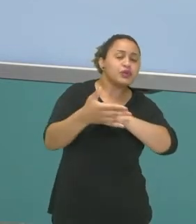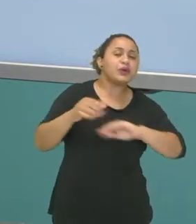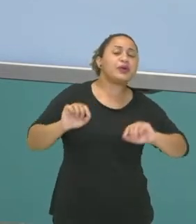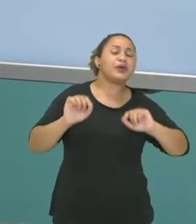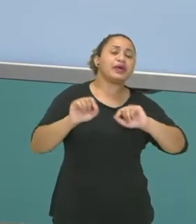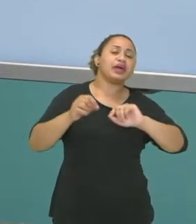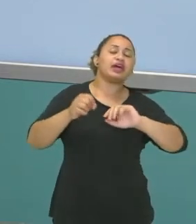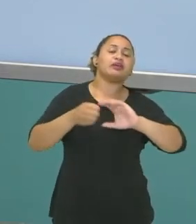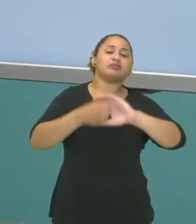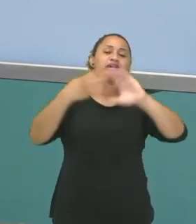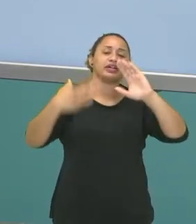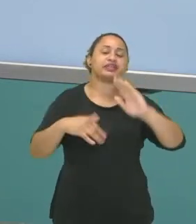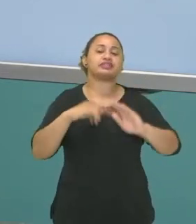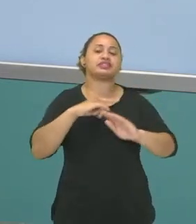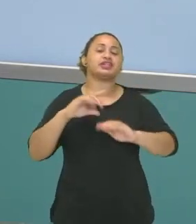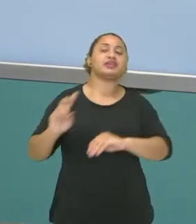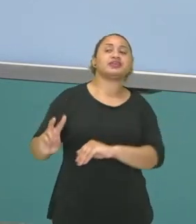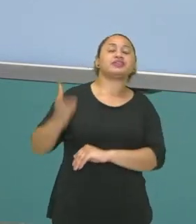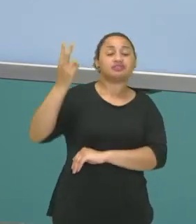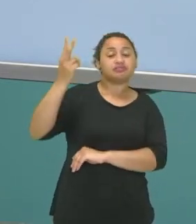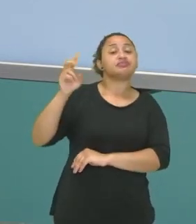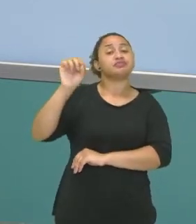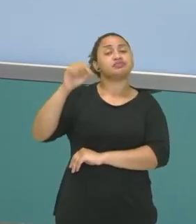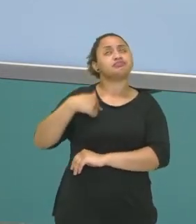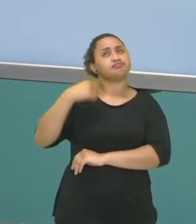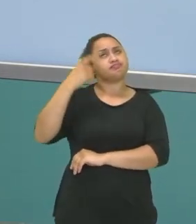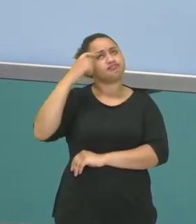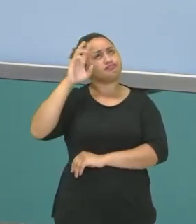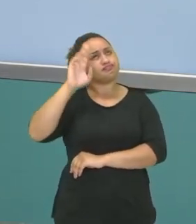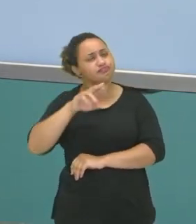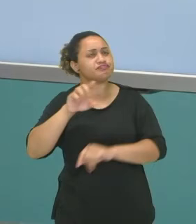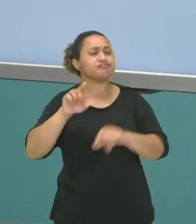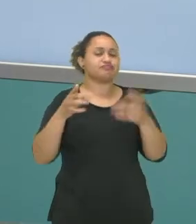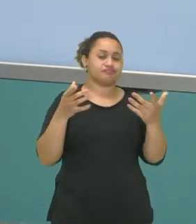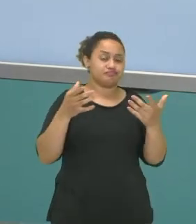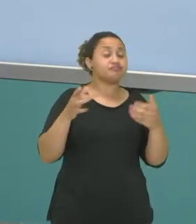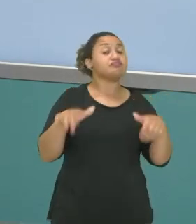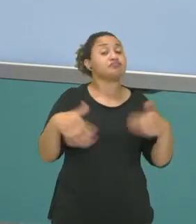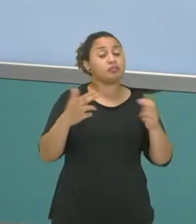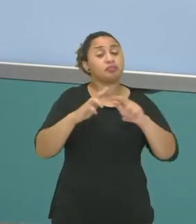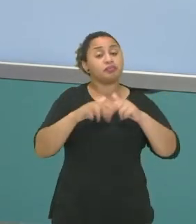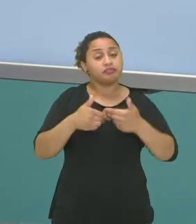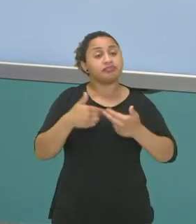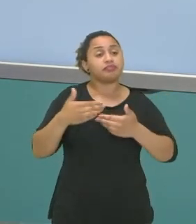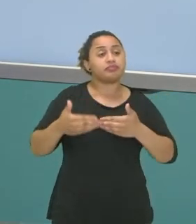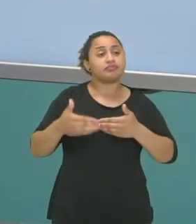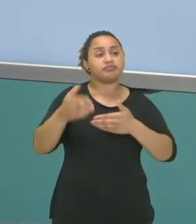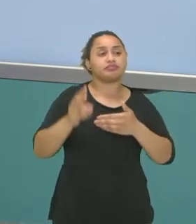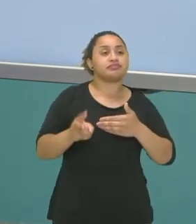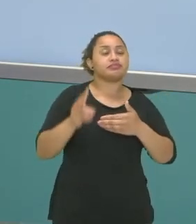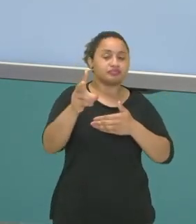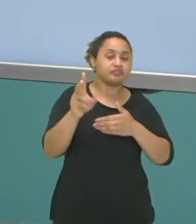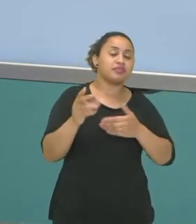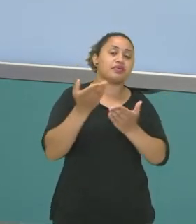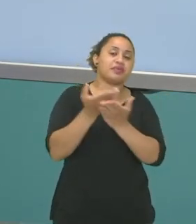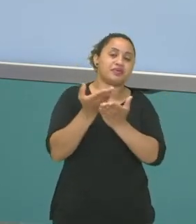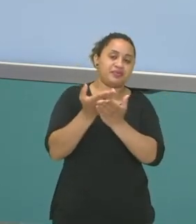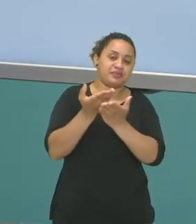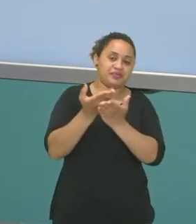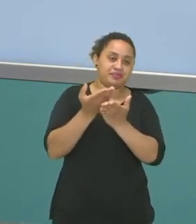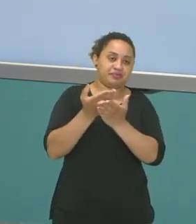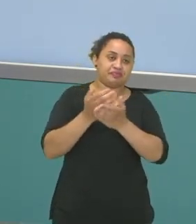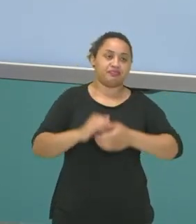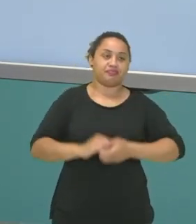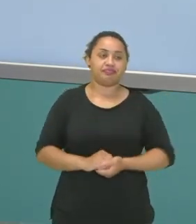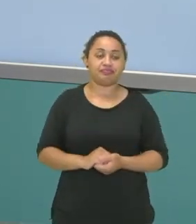a valorização da razão e do racionalismo. E é nesse caminho que nós vamos continuar com a nossa aula.